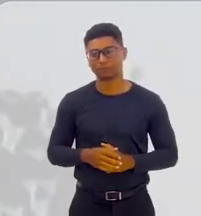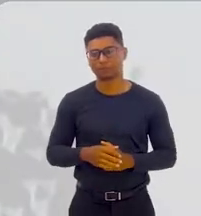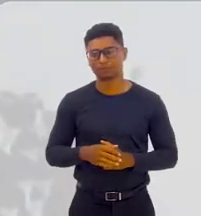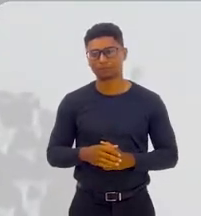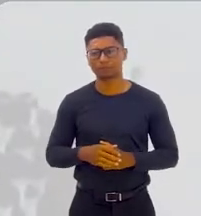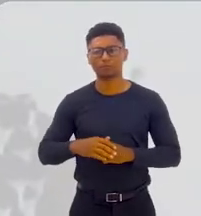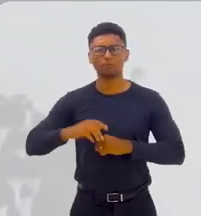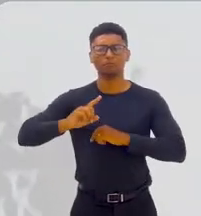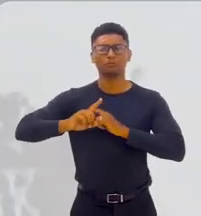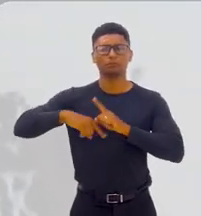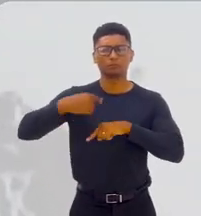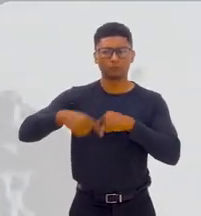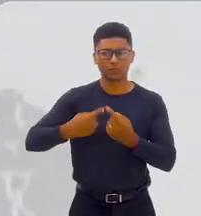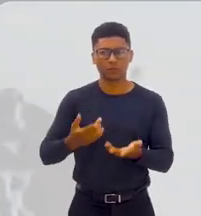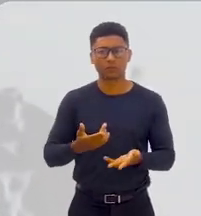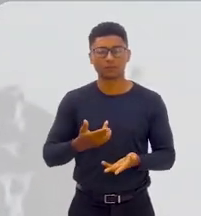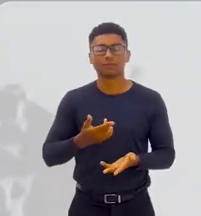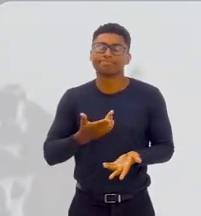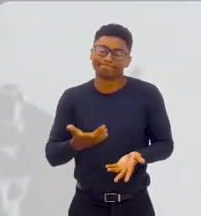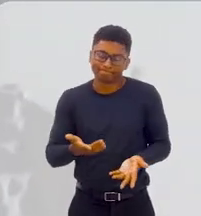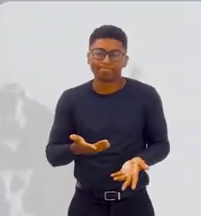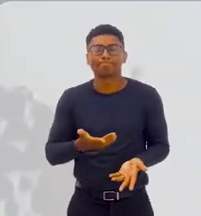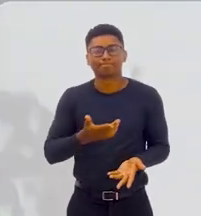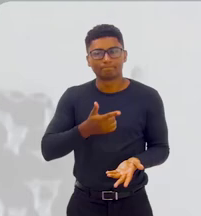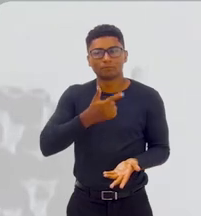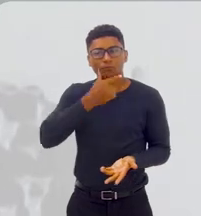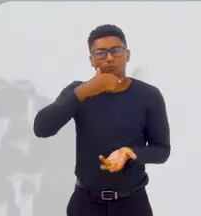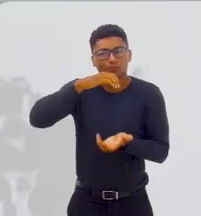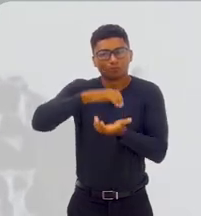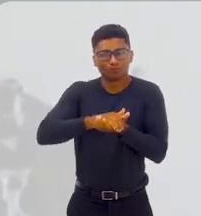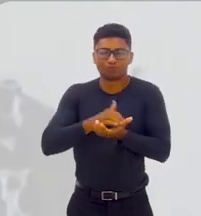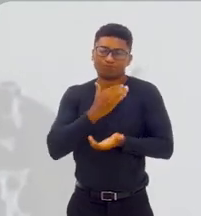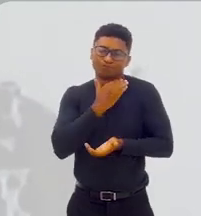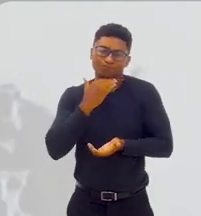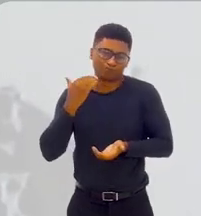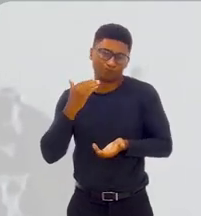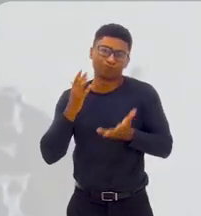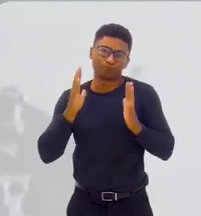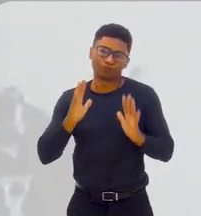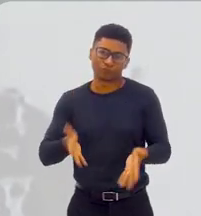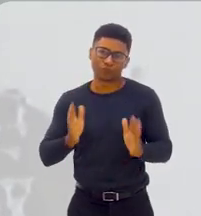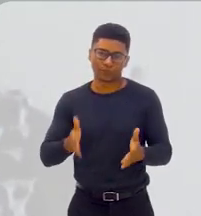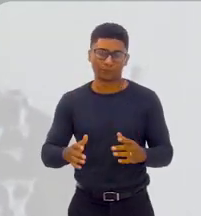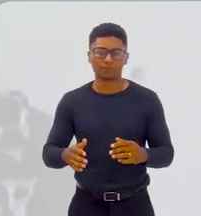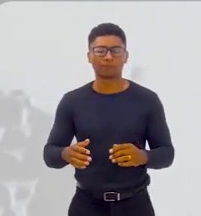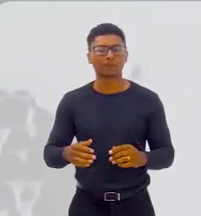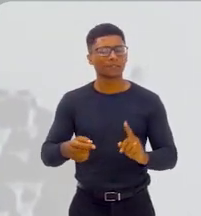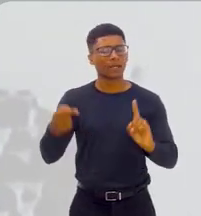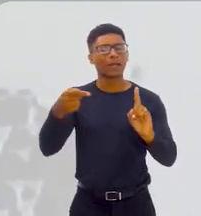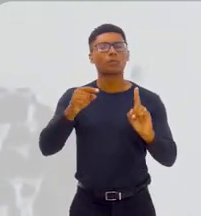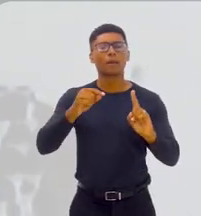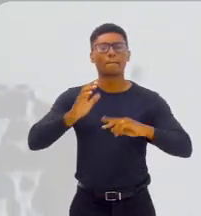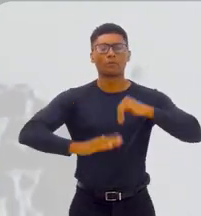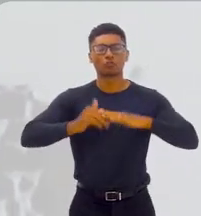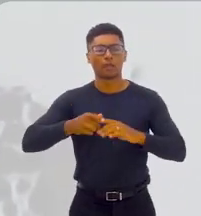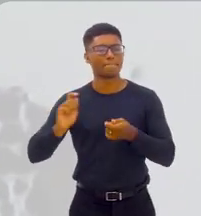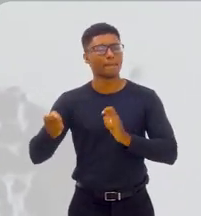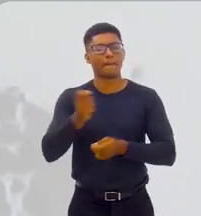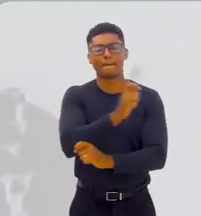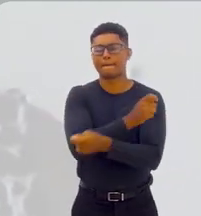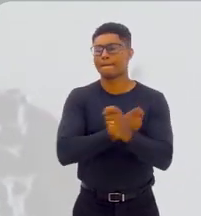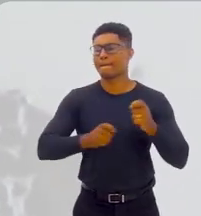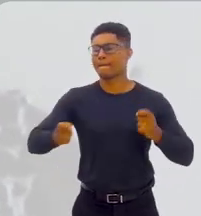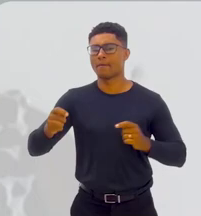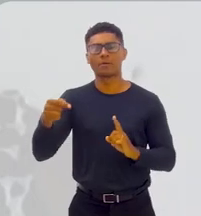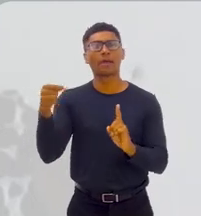ele também já foi embora, né? Meus respeitos a ele, né? Amor da minha vida, né? Ele era baterista e ele